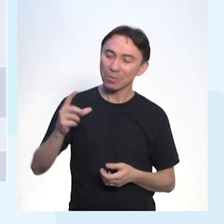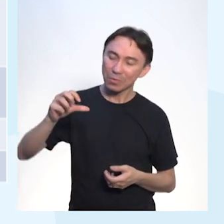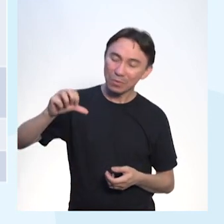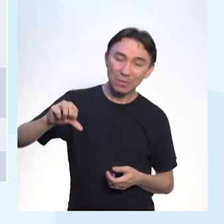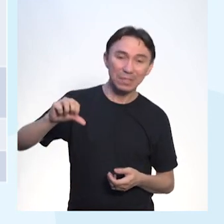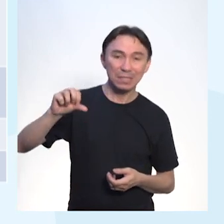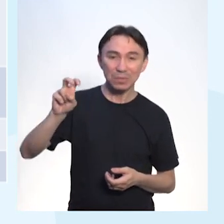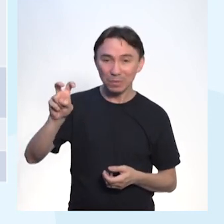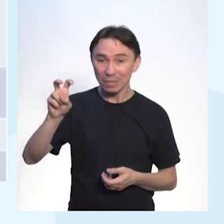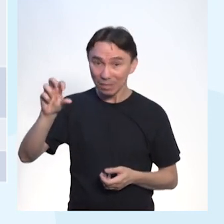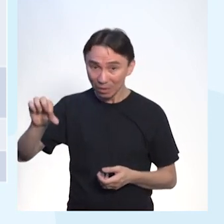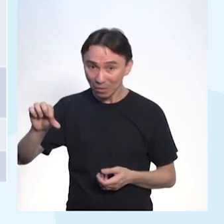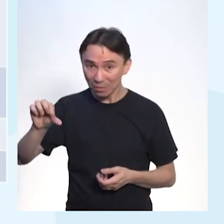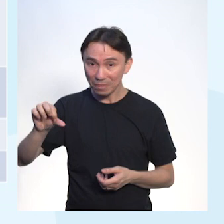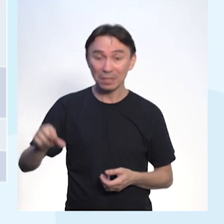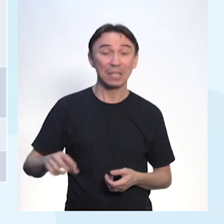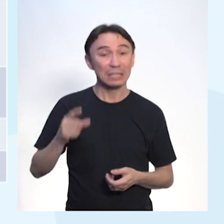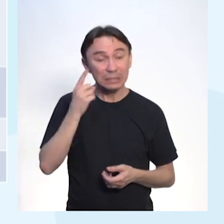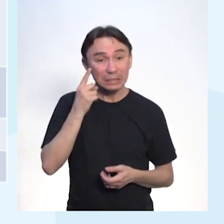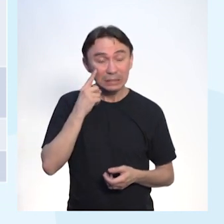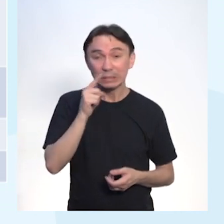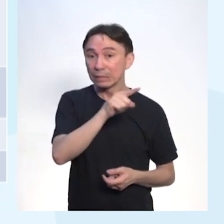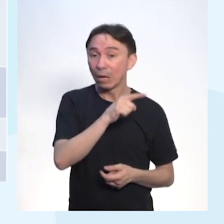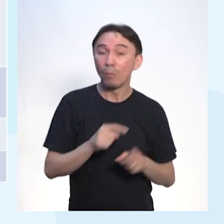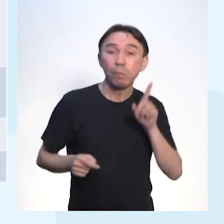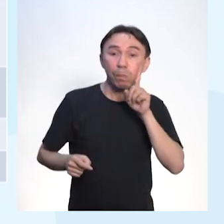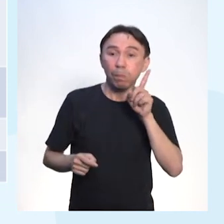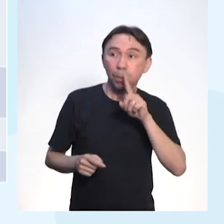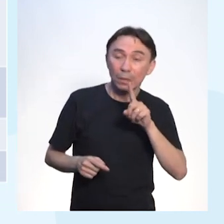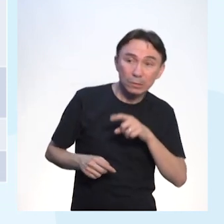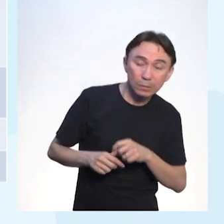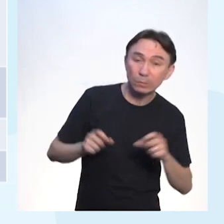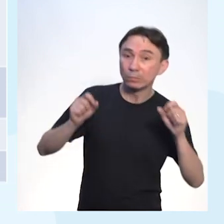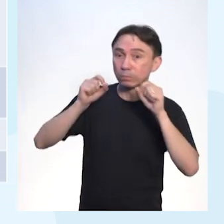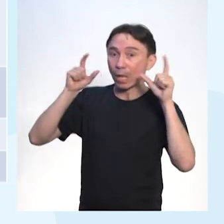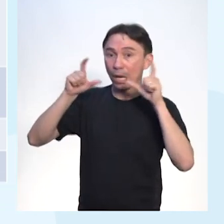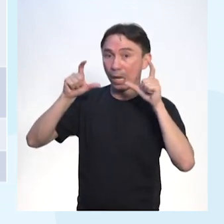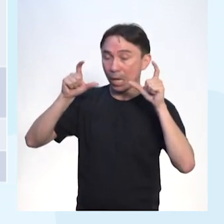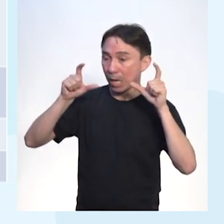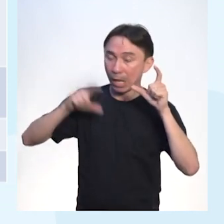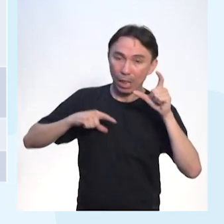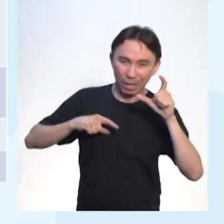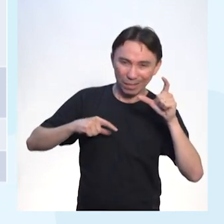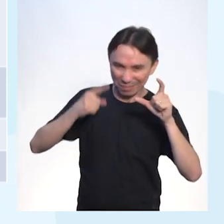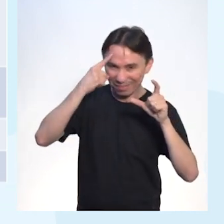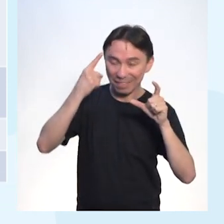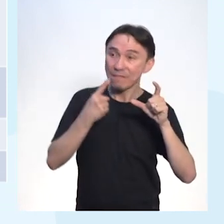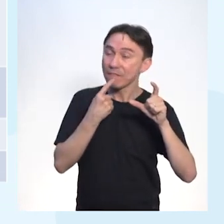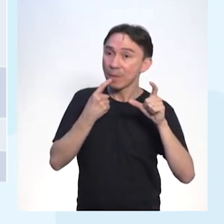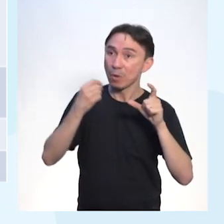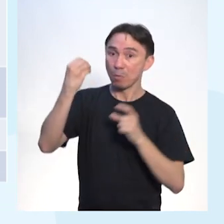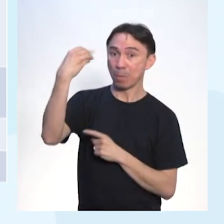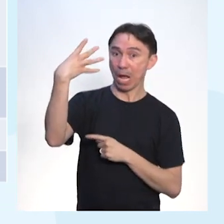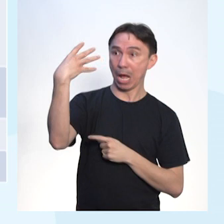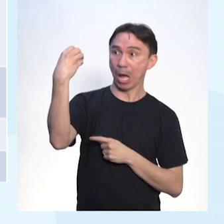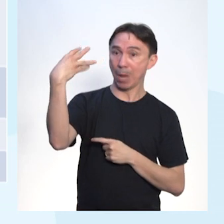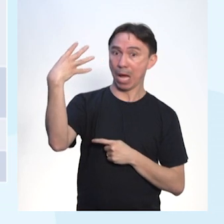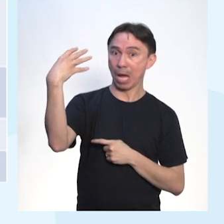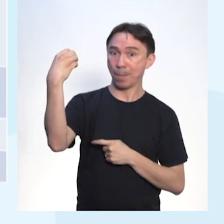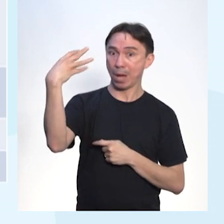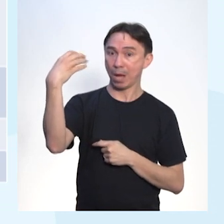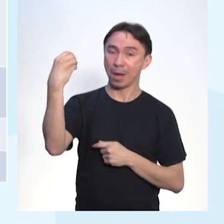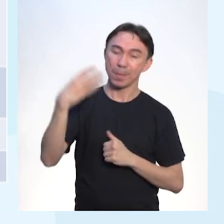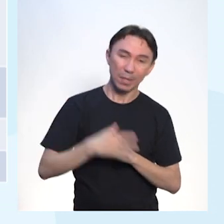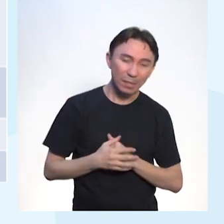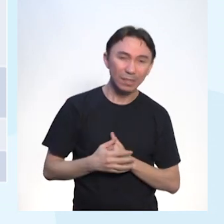que o sinal vermelho acenda lá na Casa Branca, nos Estados Unidos. Então,